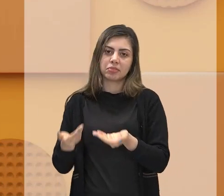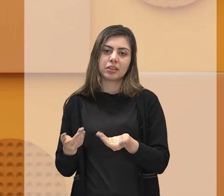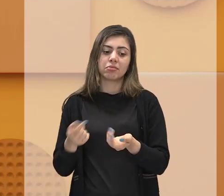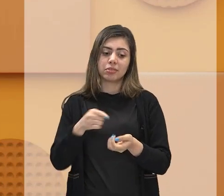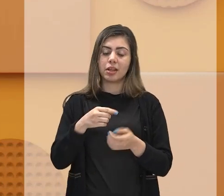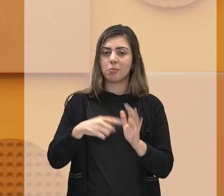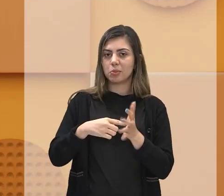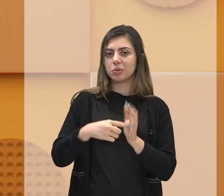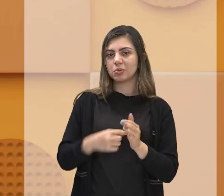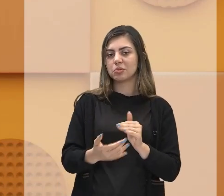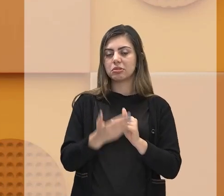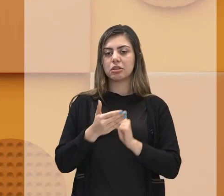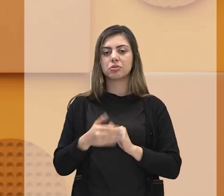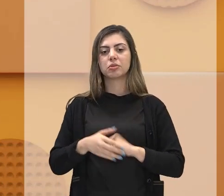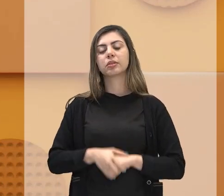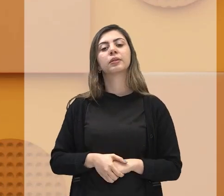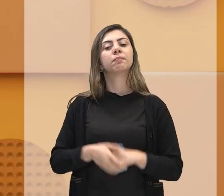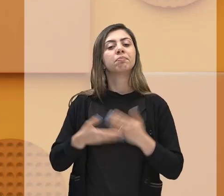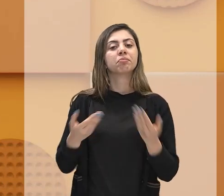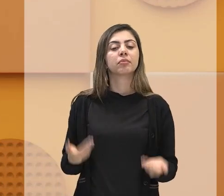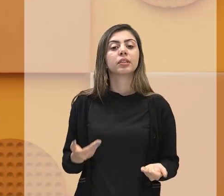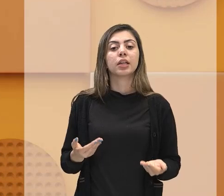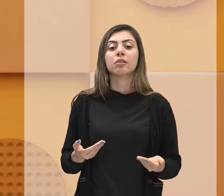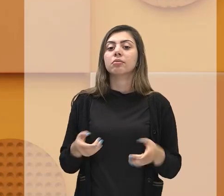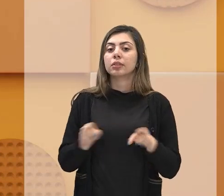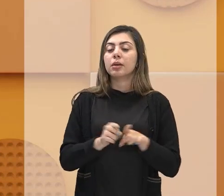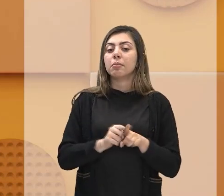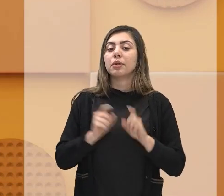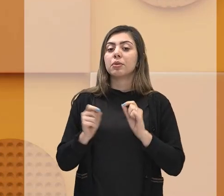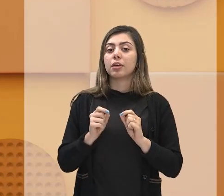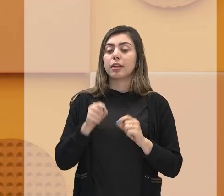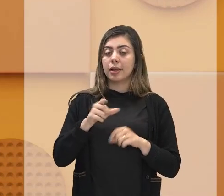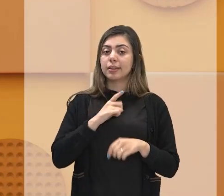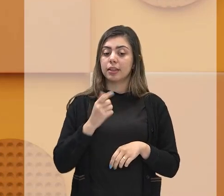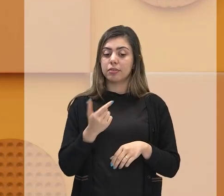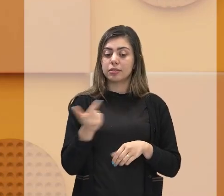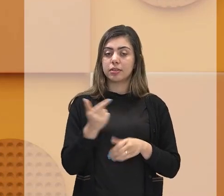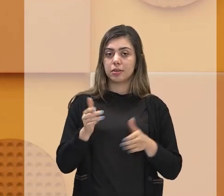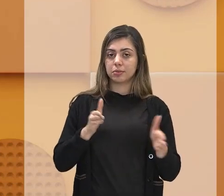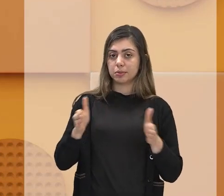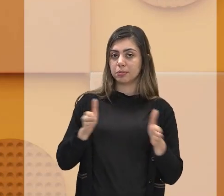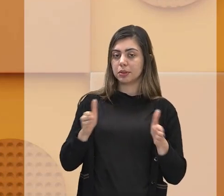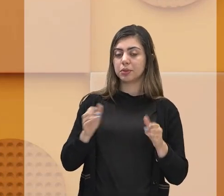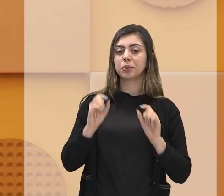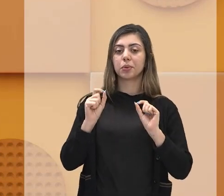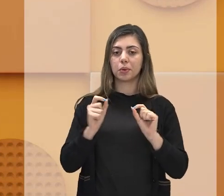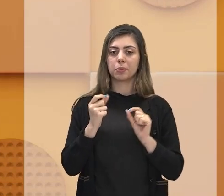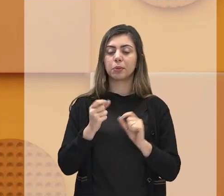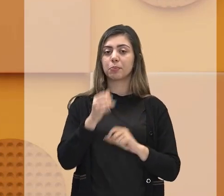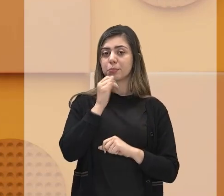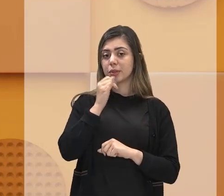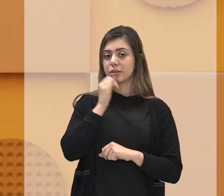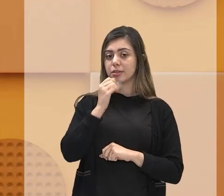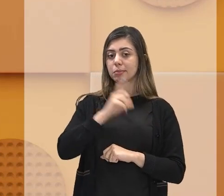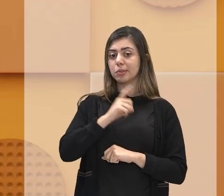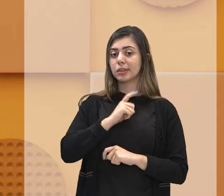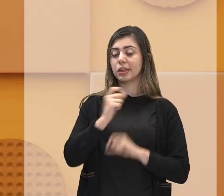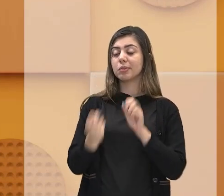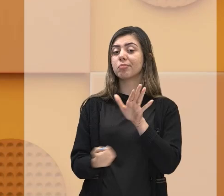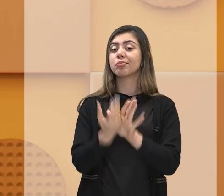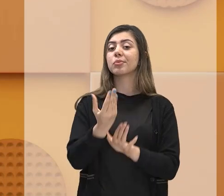gente ressaltar também que nessa mesma pegada da segunda Revolução Industrial, nós vamos ter, por exemplo, o